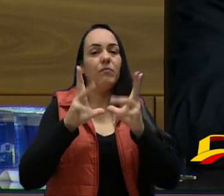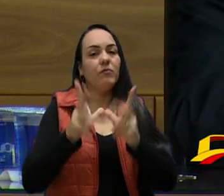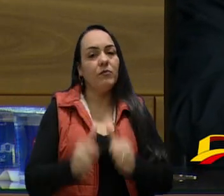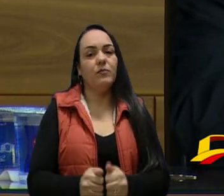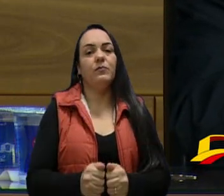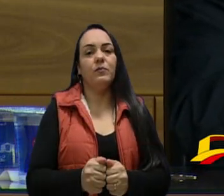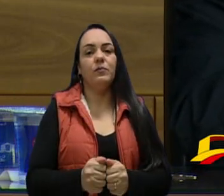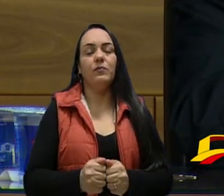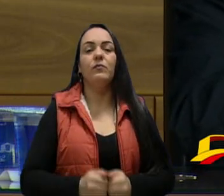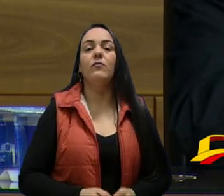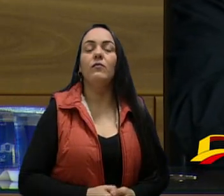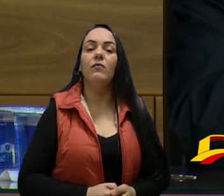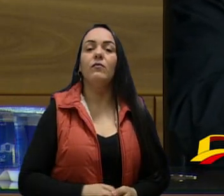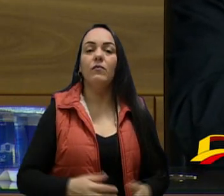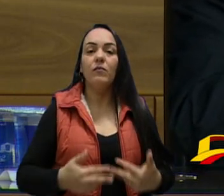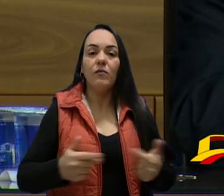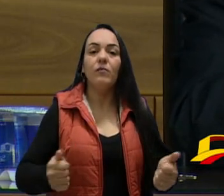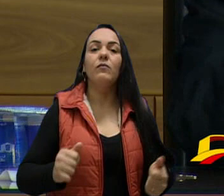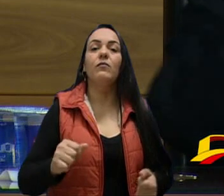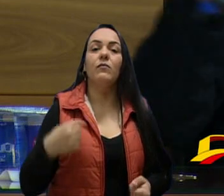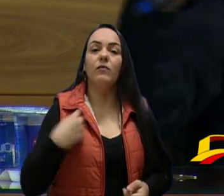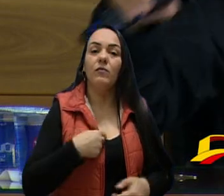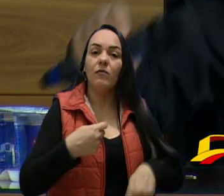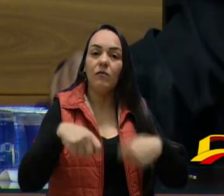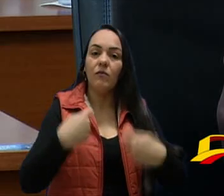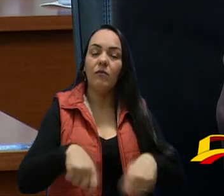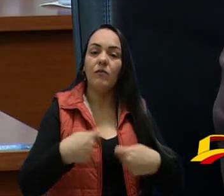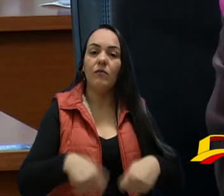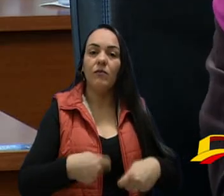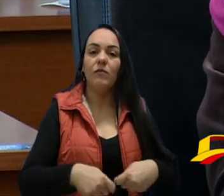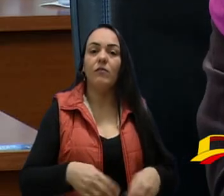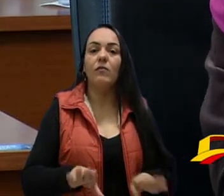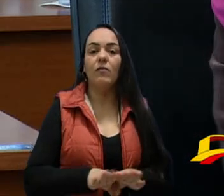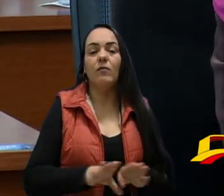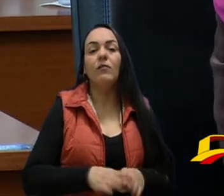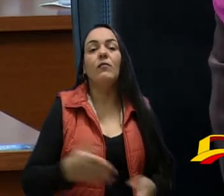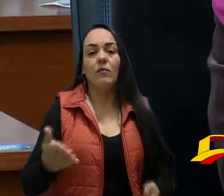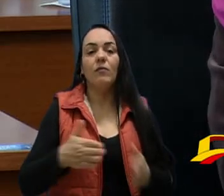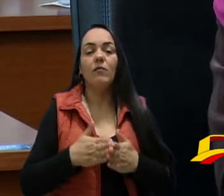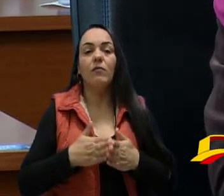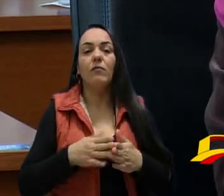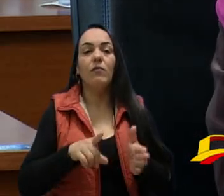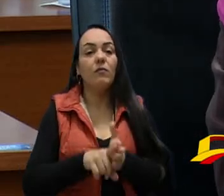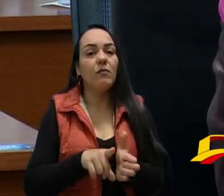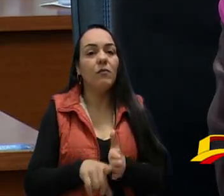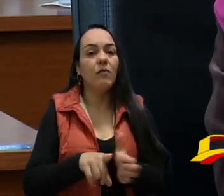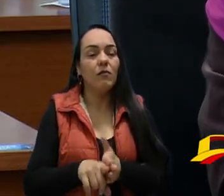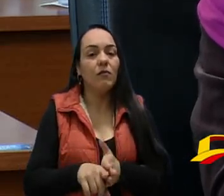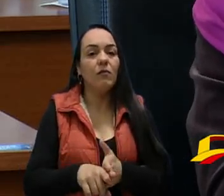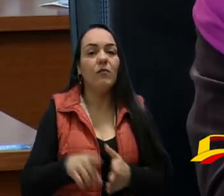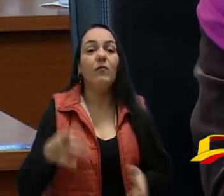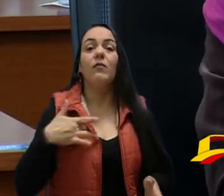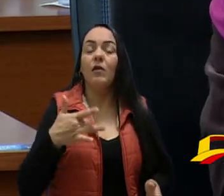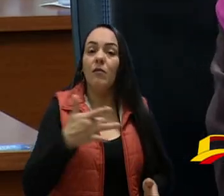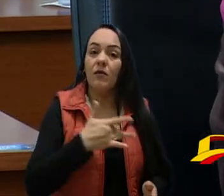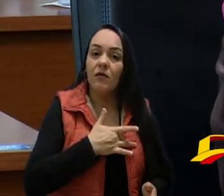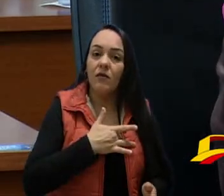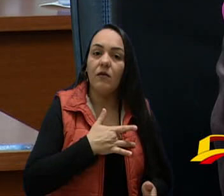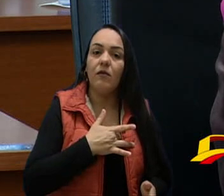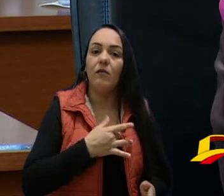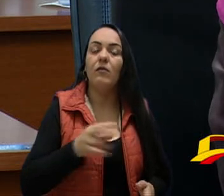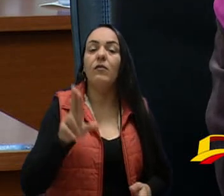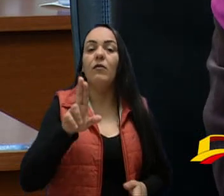o os passivos que nós estamos acumulando até fazer nada então por favor com a pergunta dele é para a saúde a prefeitura